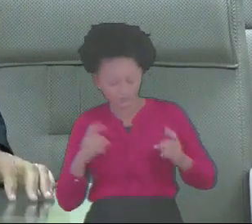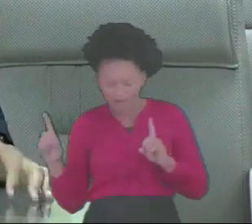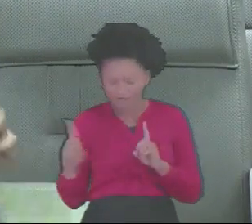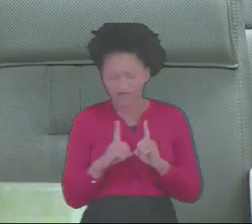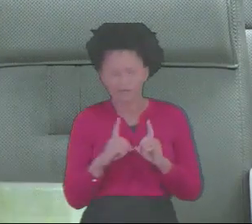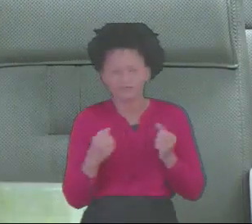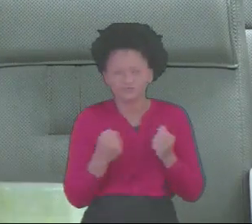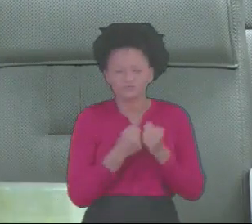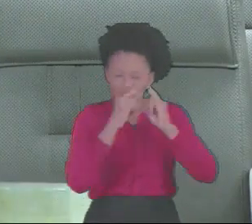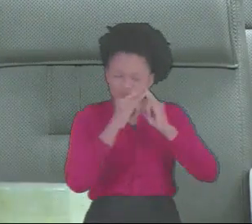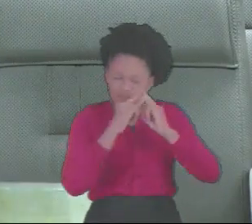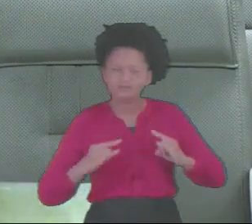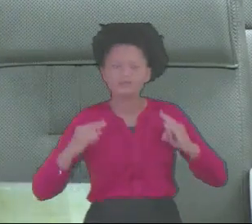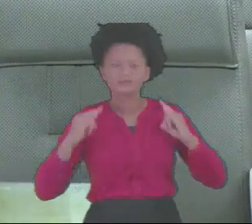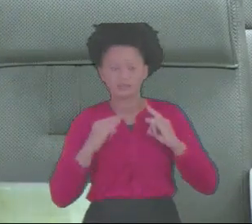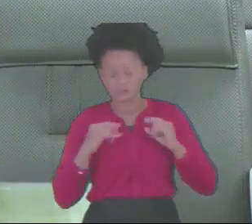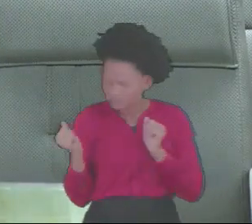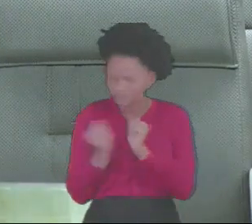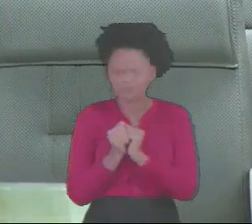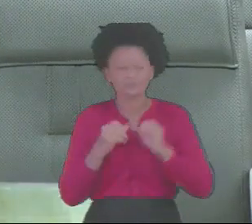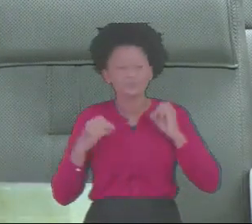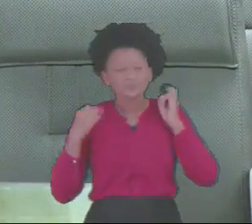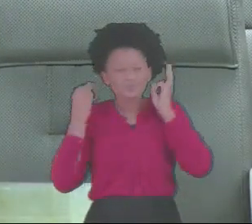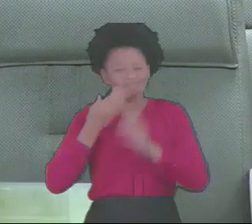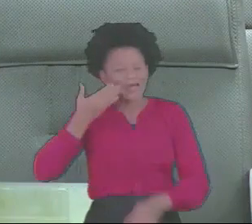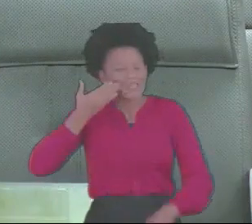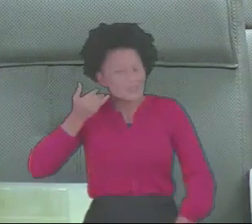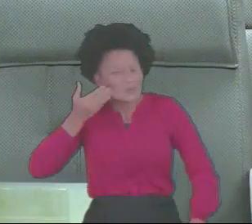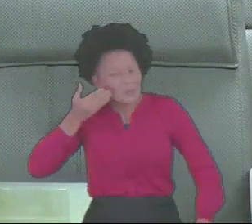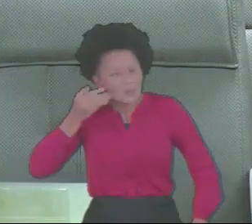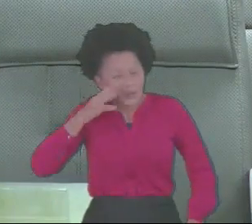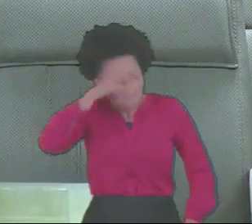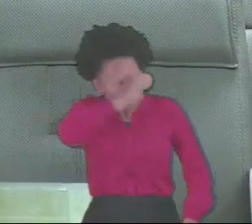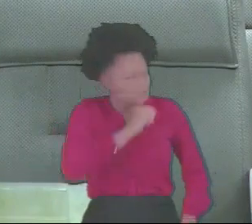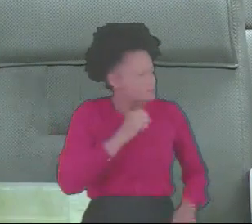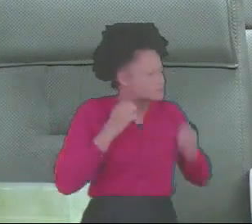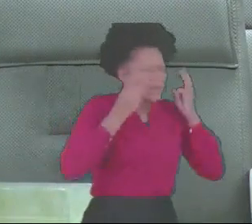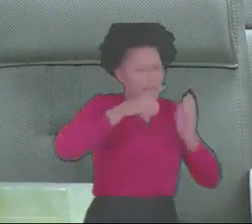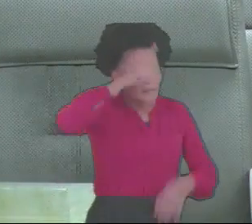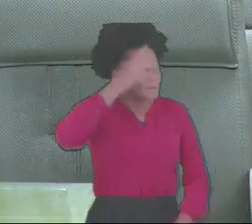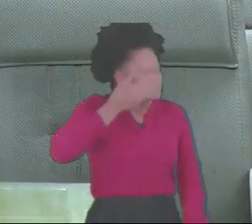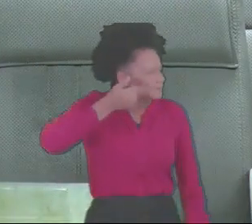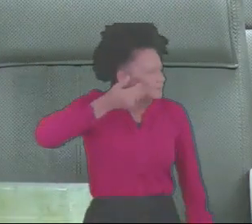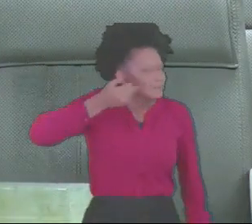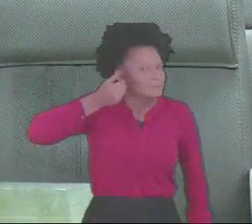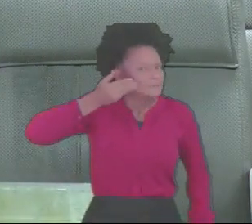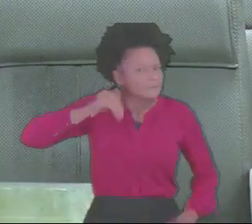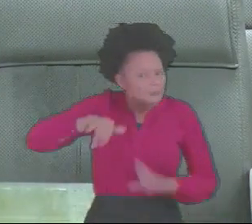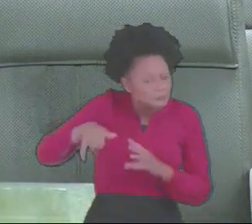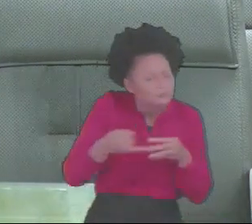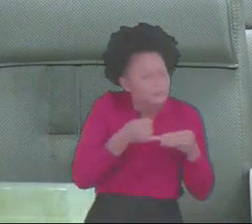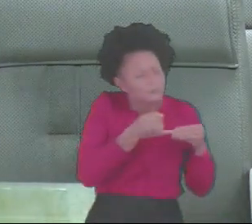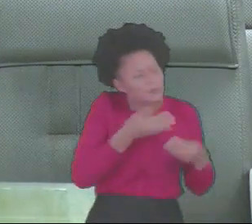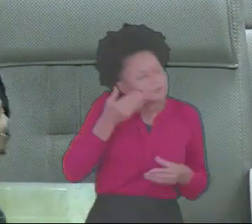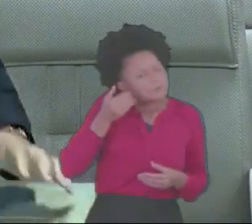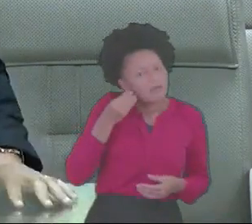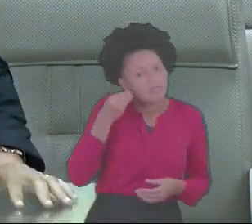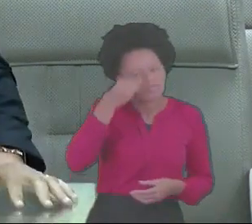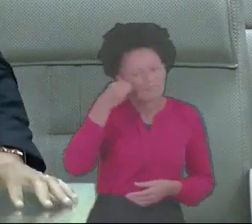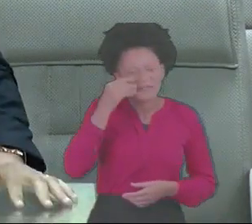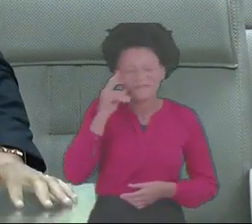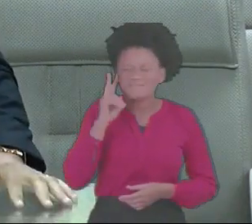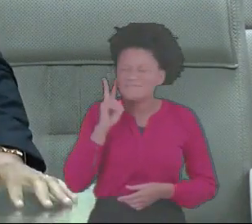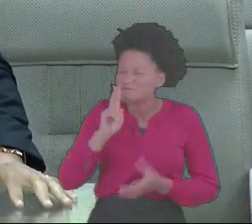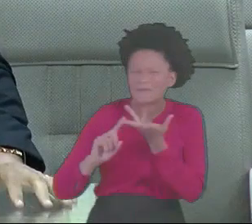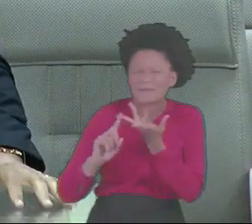que estava junto de Moisés que aprendeu que viu presenciou Experience ou as coisas